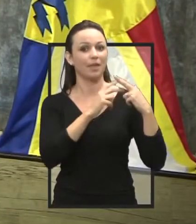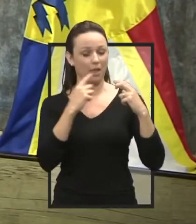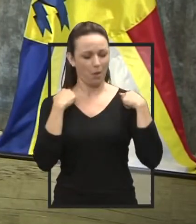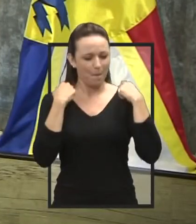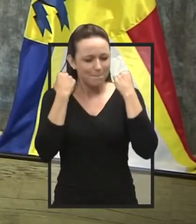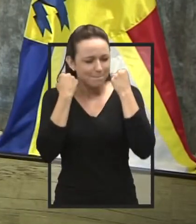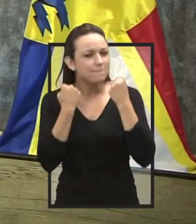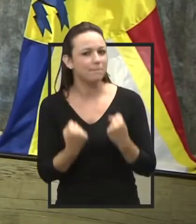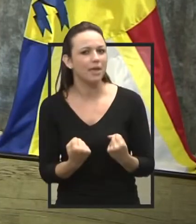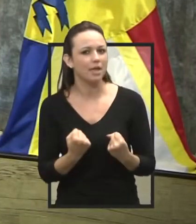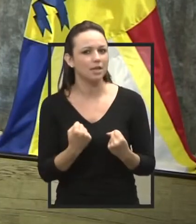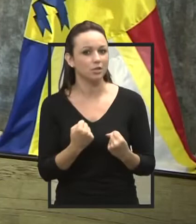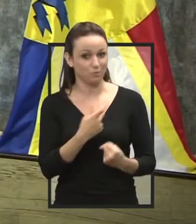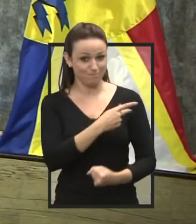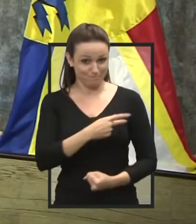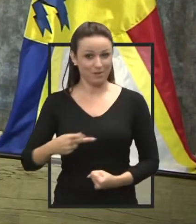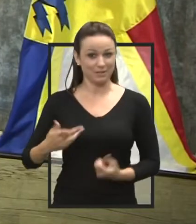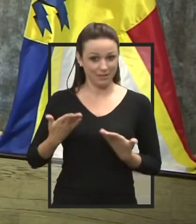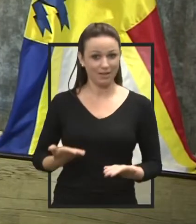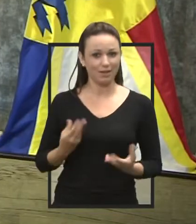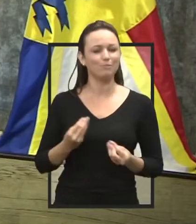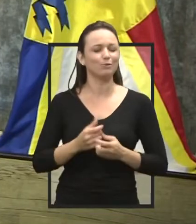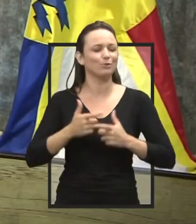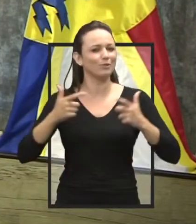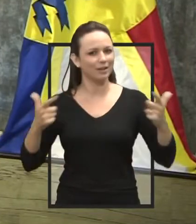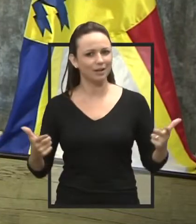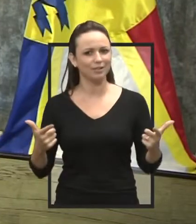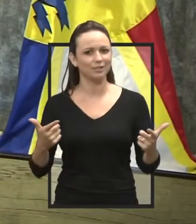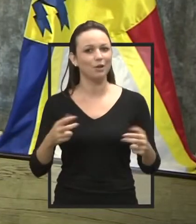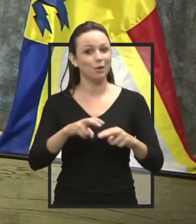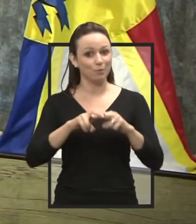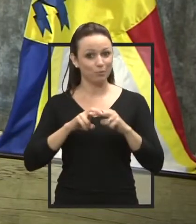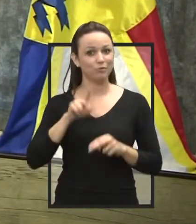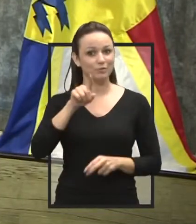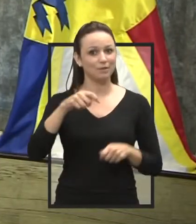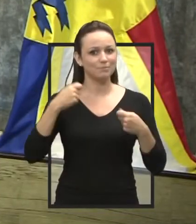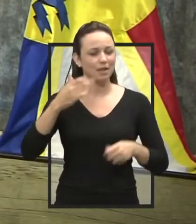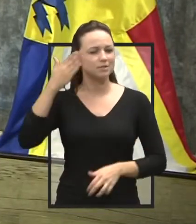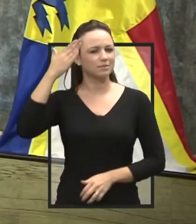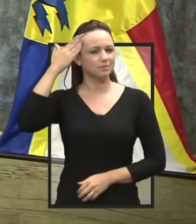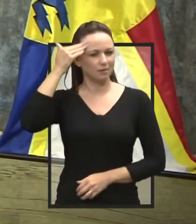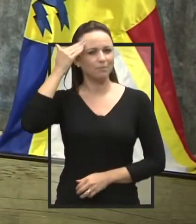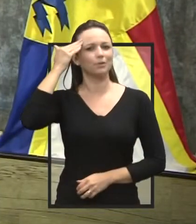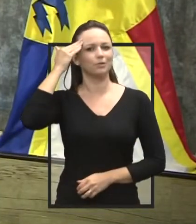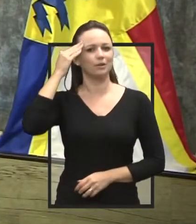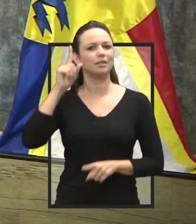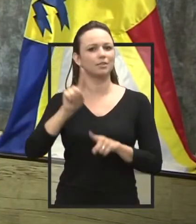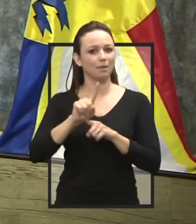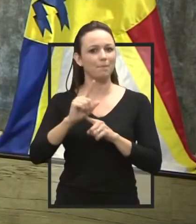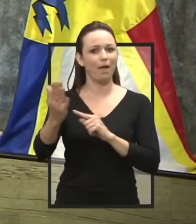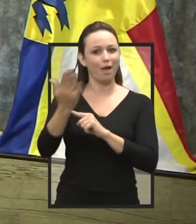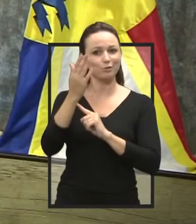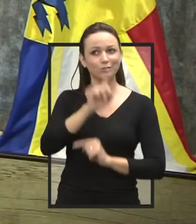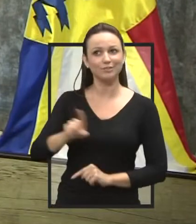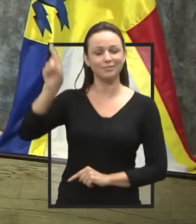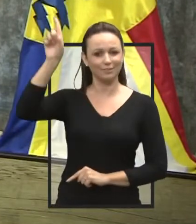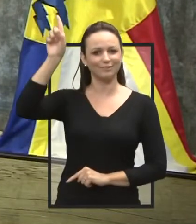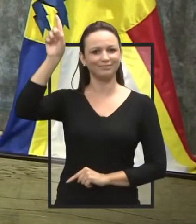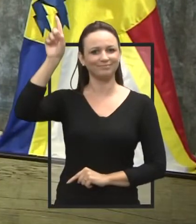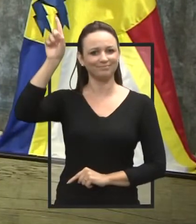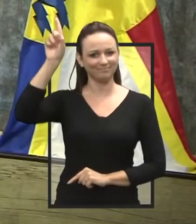estar aqui é bastante grande e por isso você vai precisar de sabedoria e da ajuda do Senhor nosso Deus.